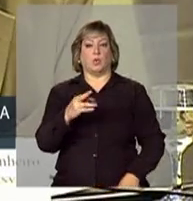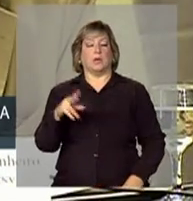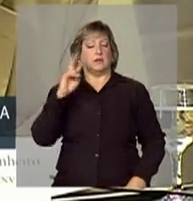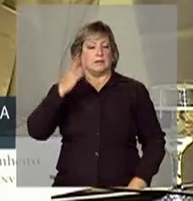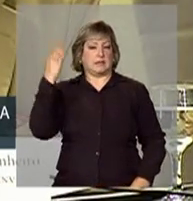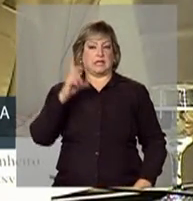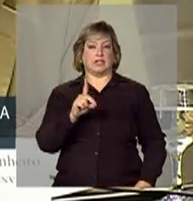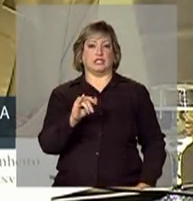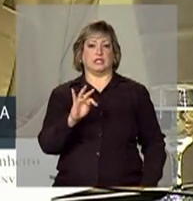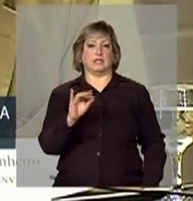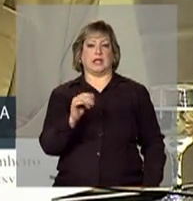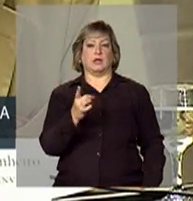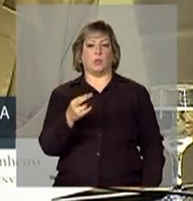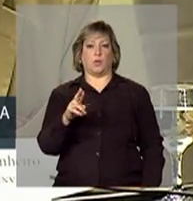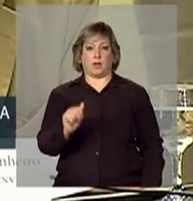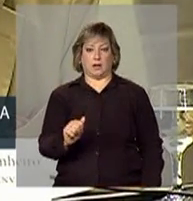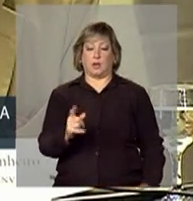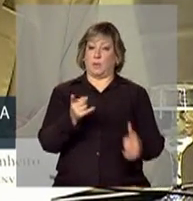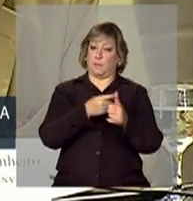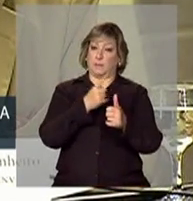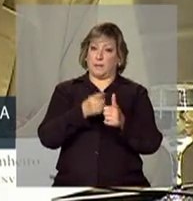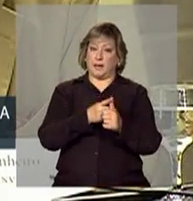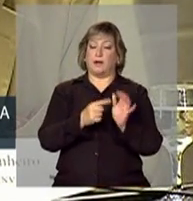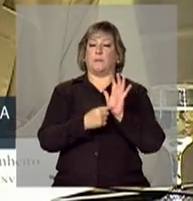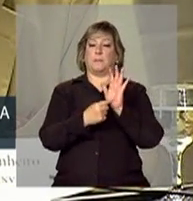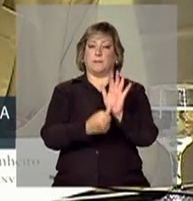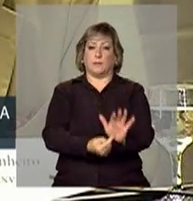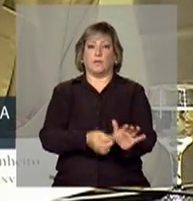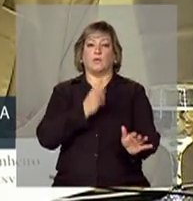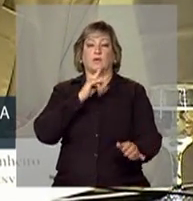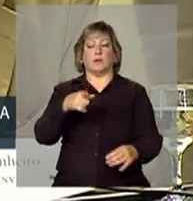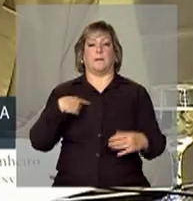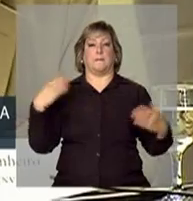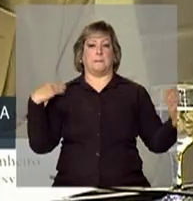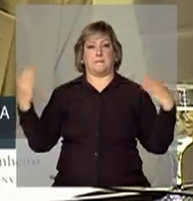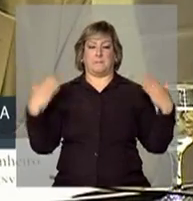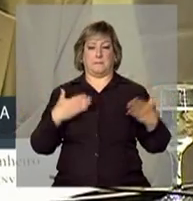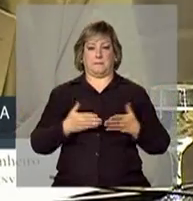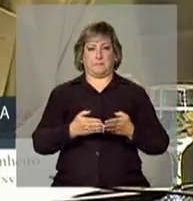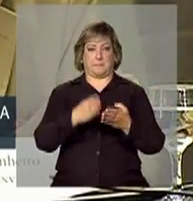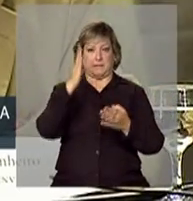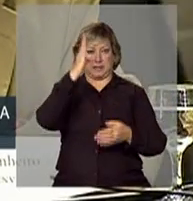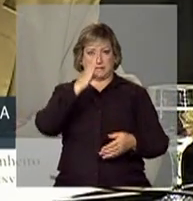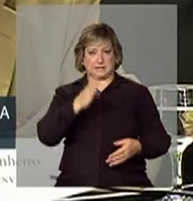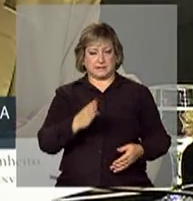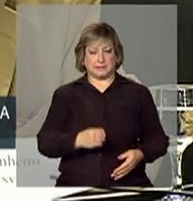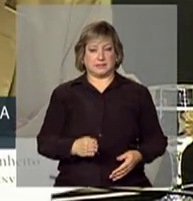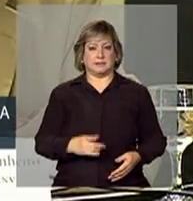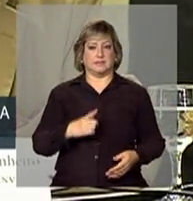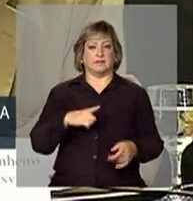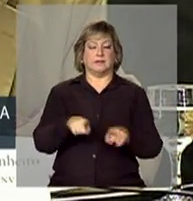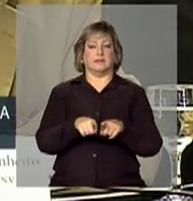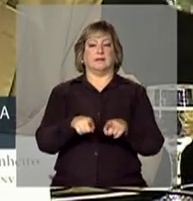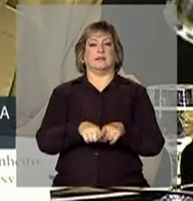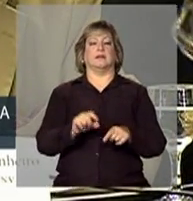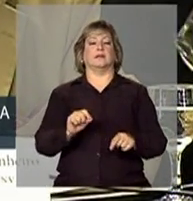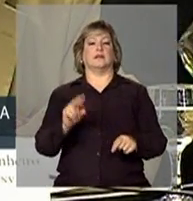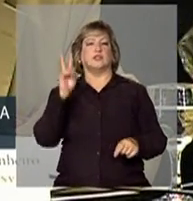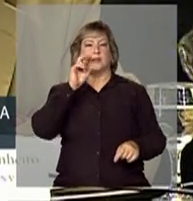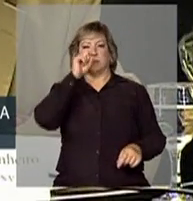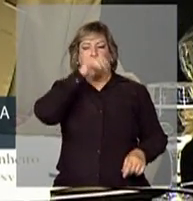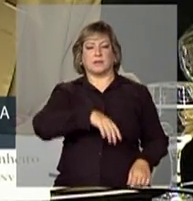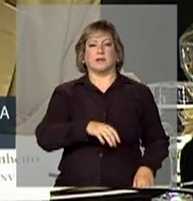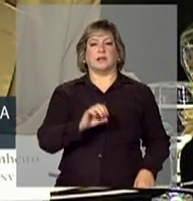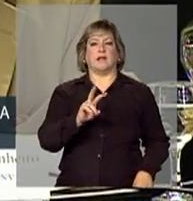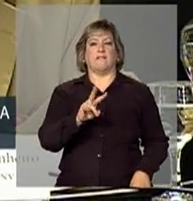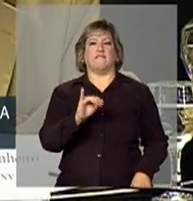ditadura. No primeiro, apresenta o reconhecimento por parte da Marinha brasileira, durante a ditadura, do emprego de violência por agentes do Estado